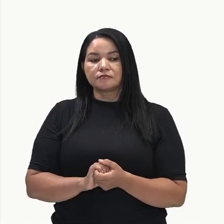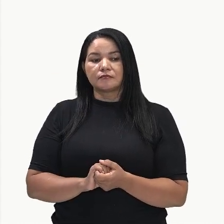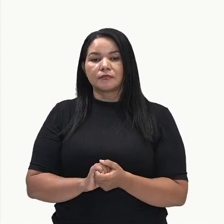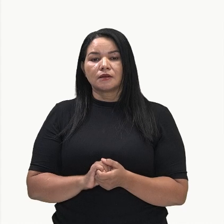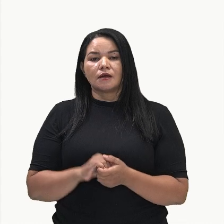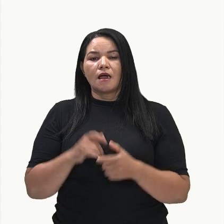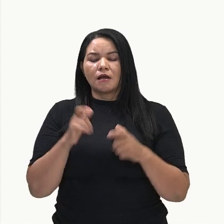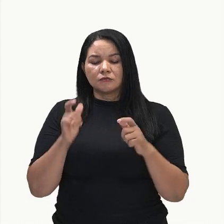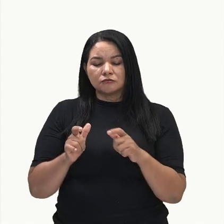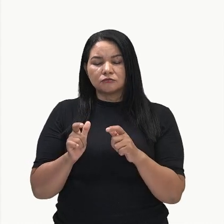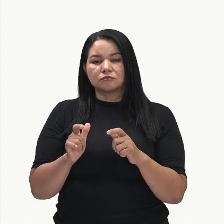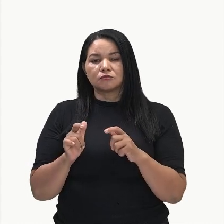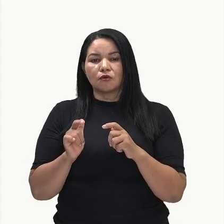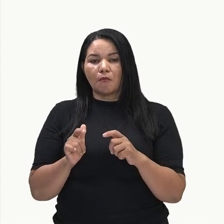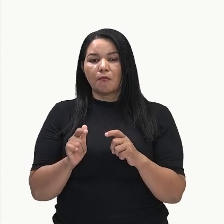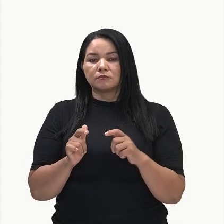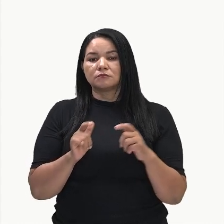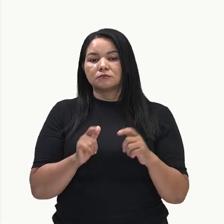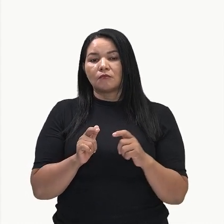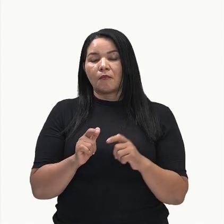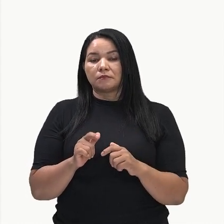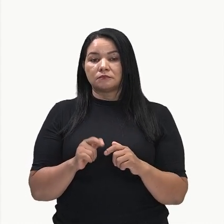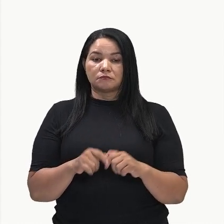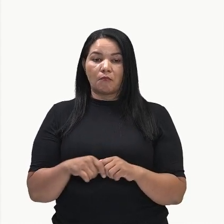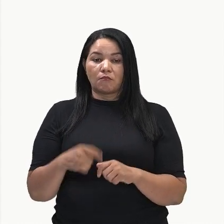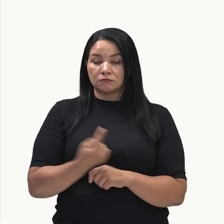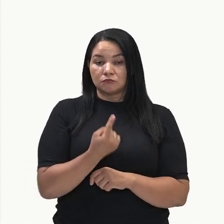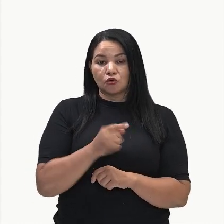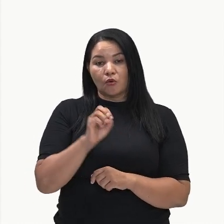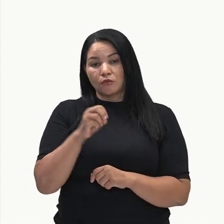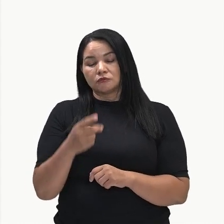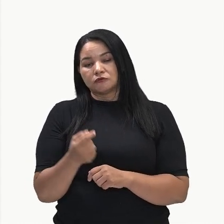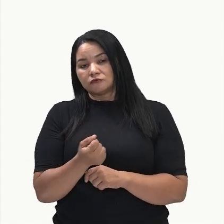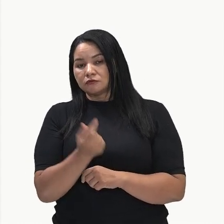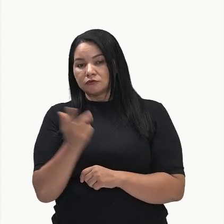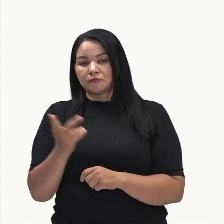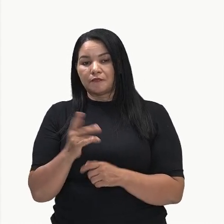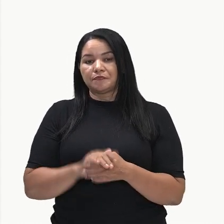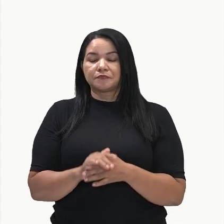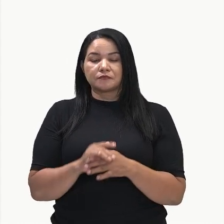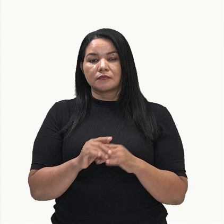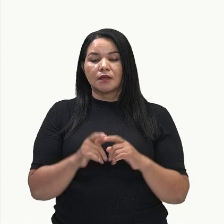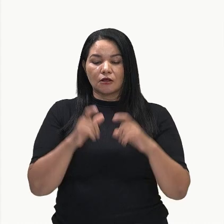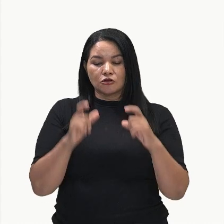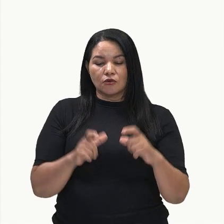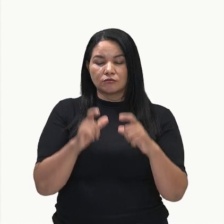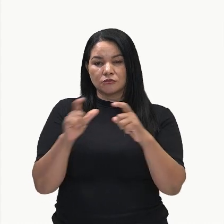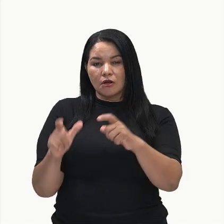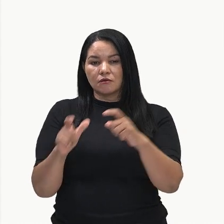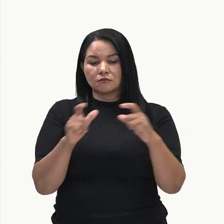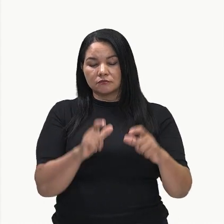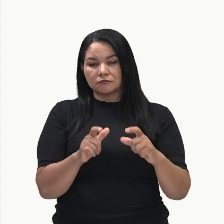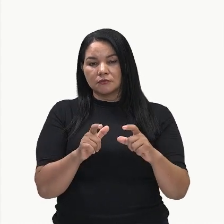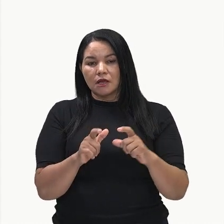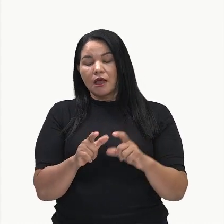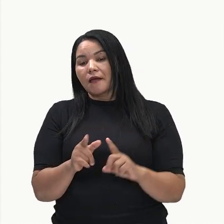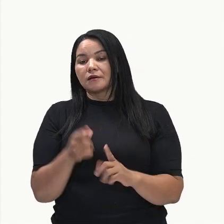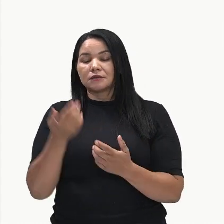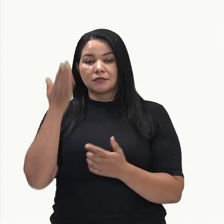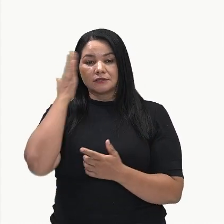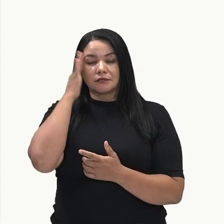ele, interrogativo donde, para perguntar sobre localização. Quando eu quero saber de